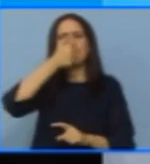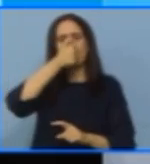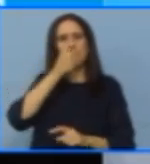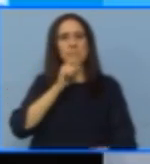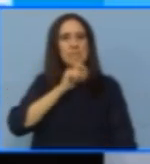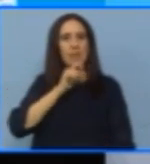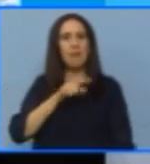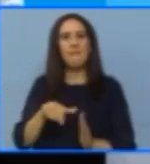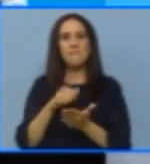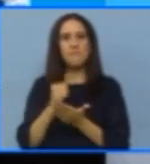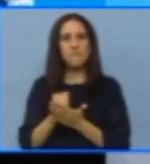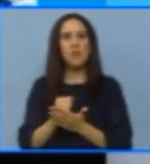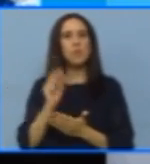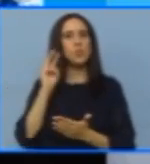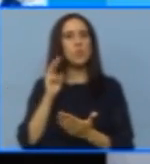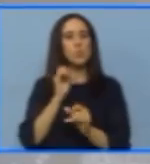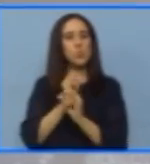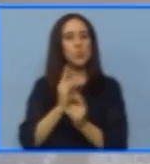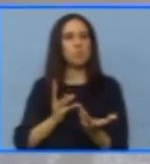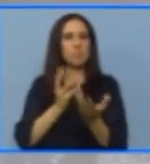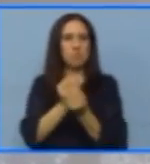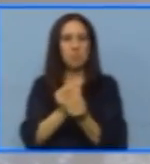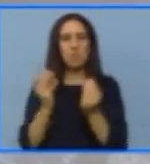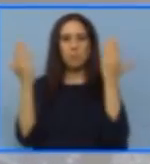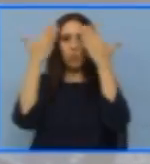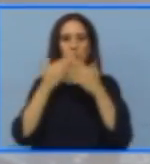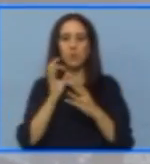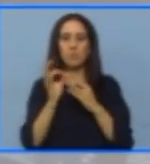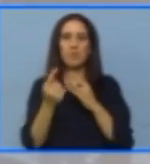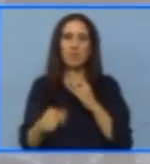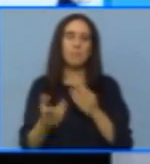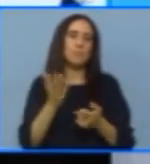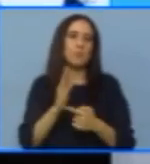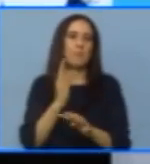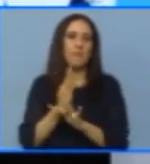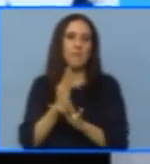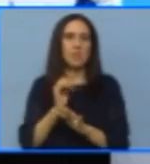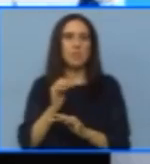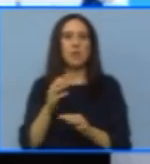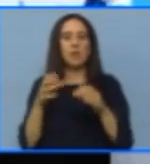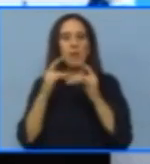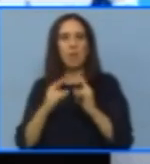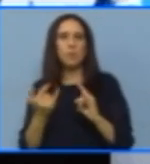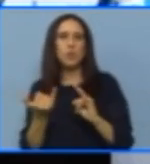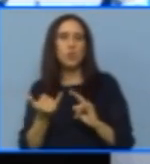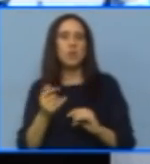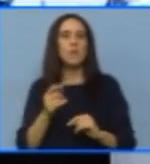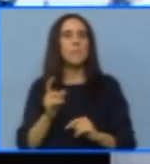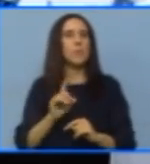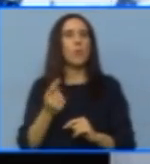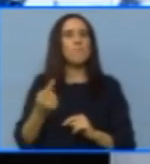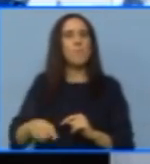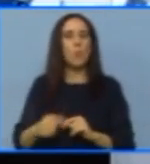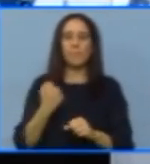espaços para estar com os outros escuteiros e temos noites específicas, por exemplo, temos a festa de subcampo. Não é só o estar